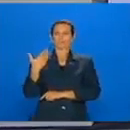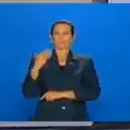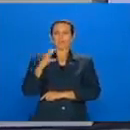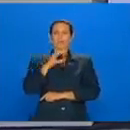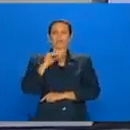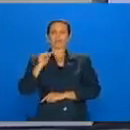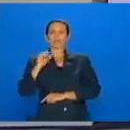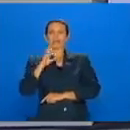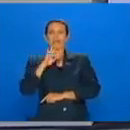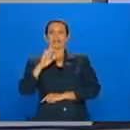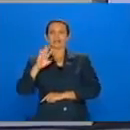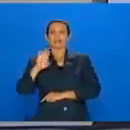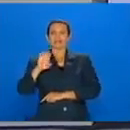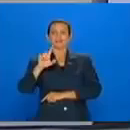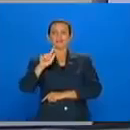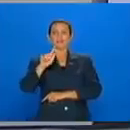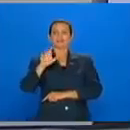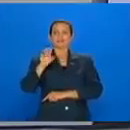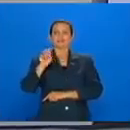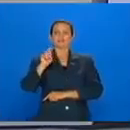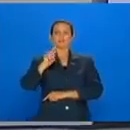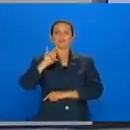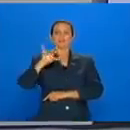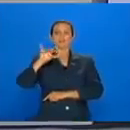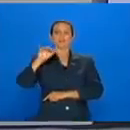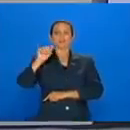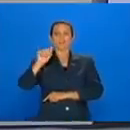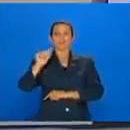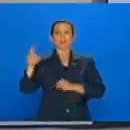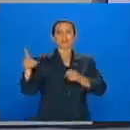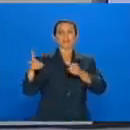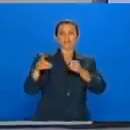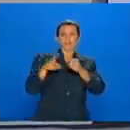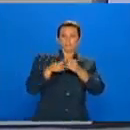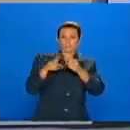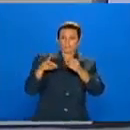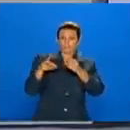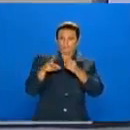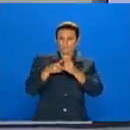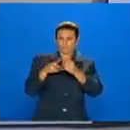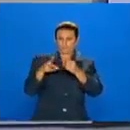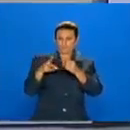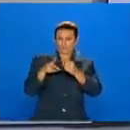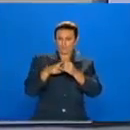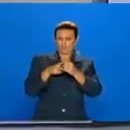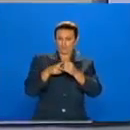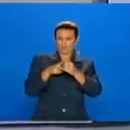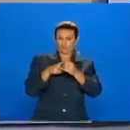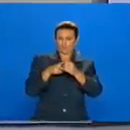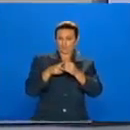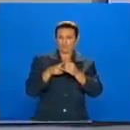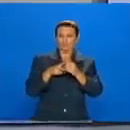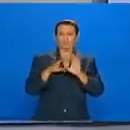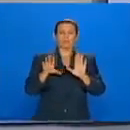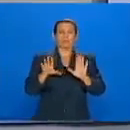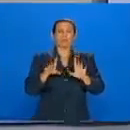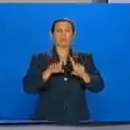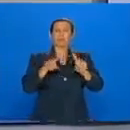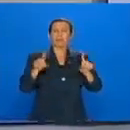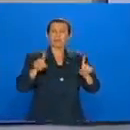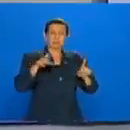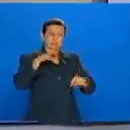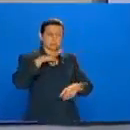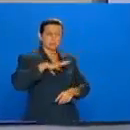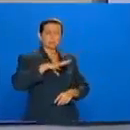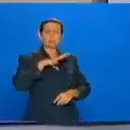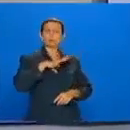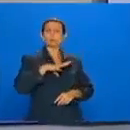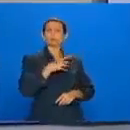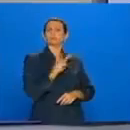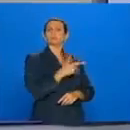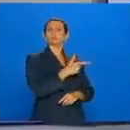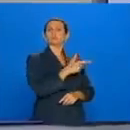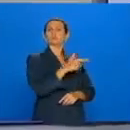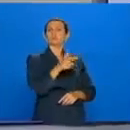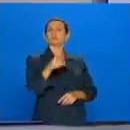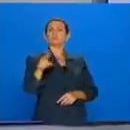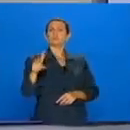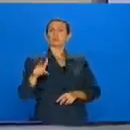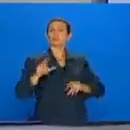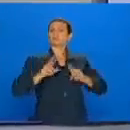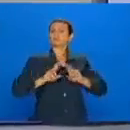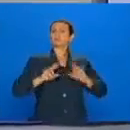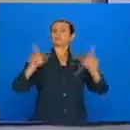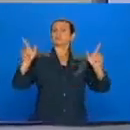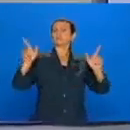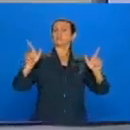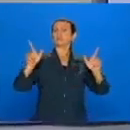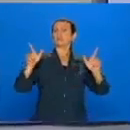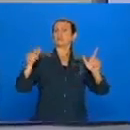Este tempo, da mesma forma, na mesma configuração, é inexistente em português. Não temos correspondente direto